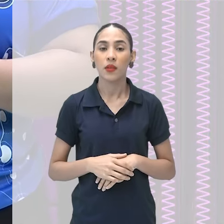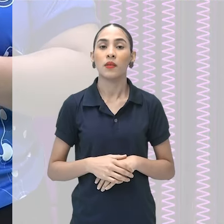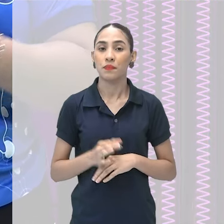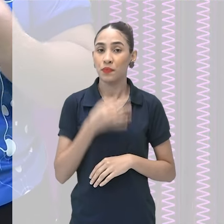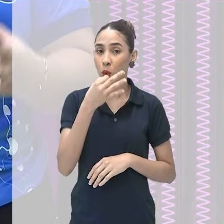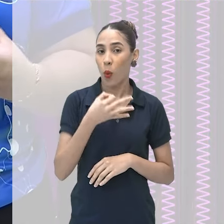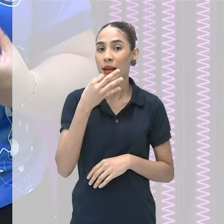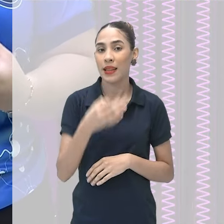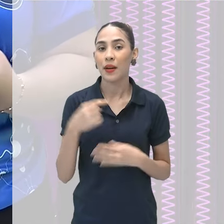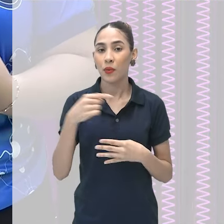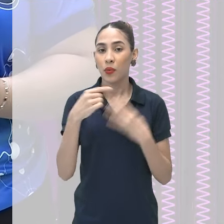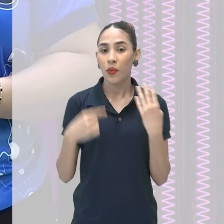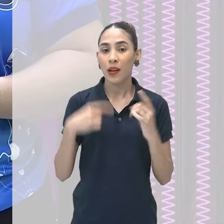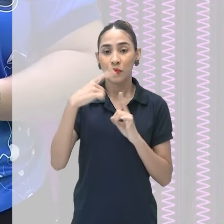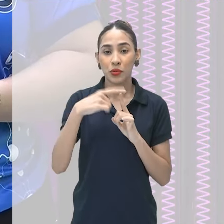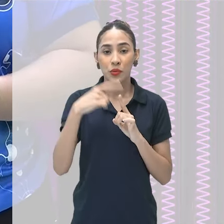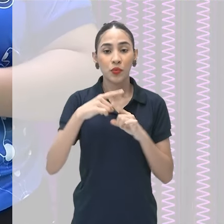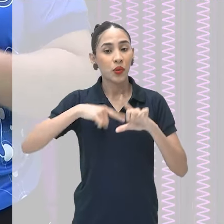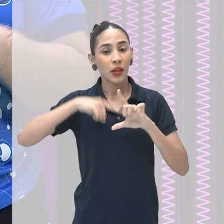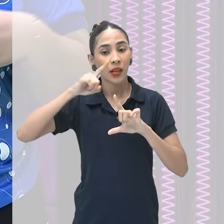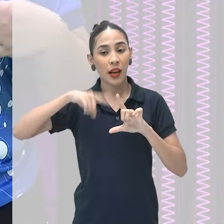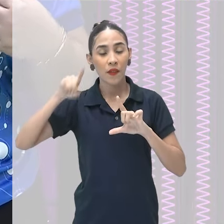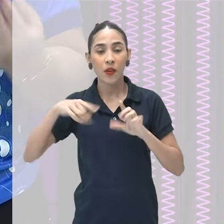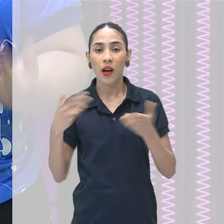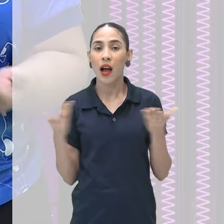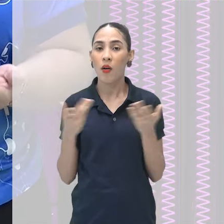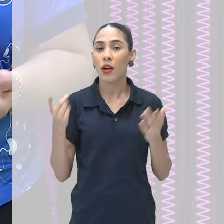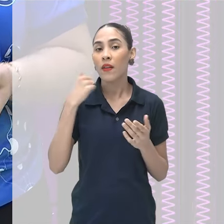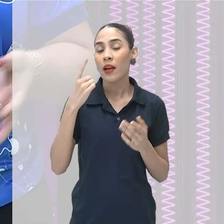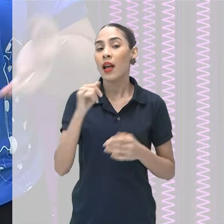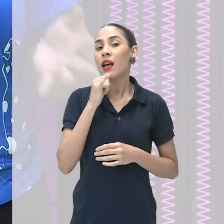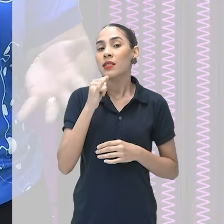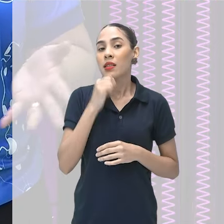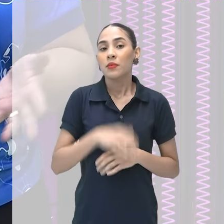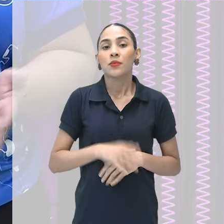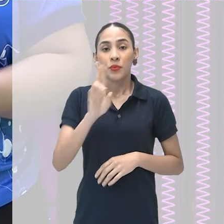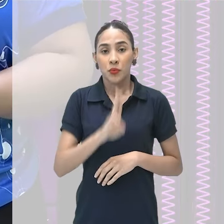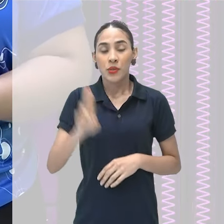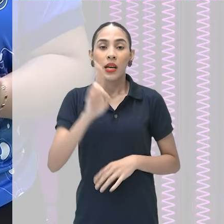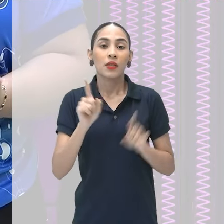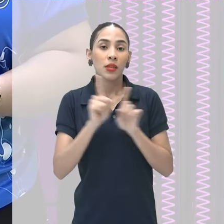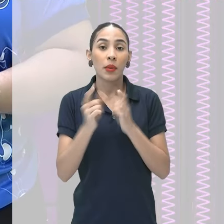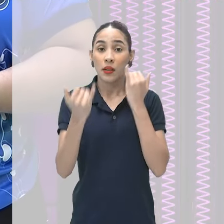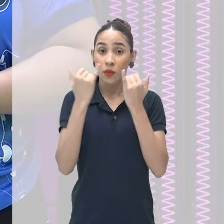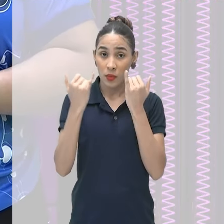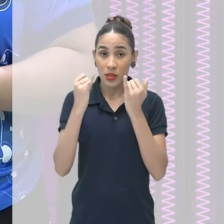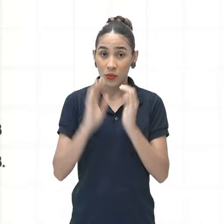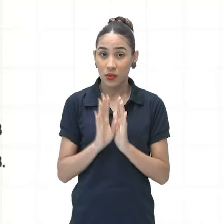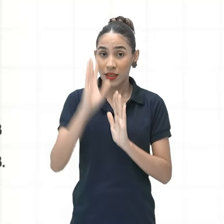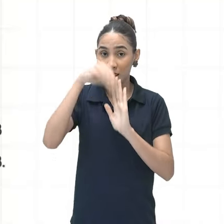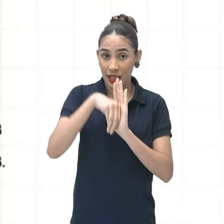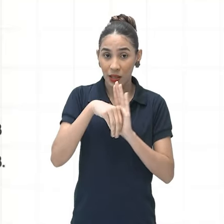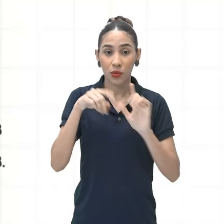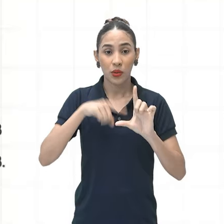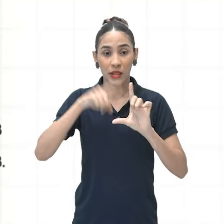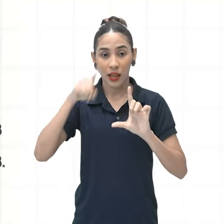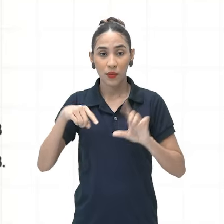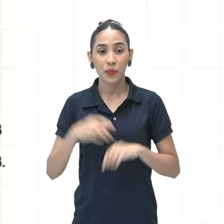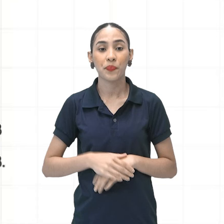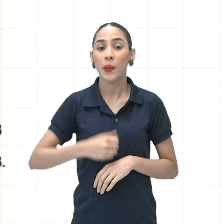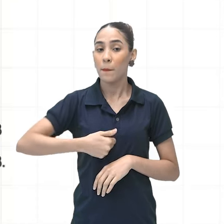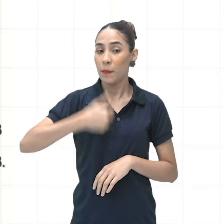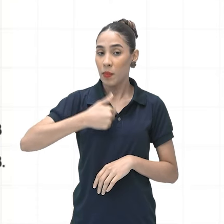comentário sobre esses 4 tipos de gráficos, né? A gente agora vai ver exemplos utilizando aí dados do gráfico. Então, o nosso primeiro